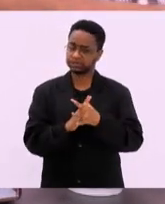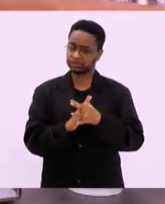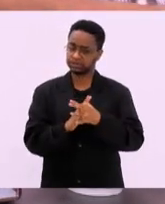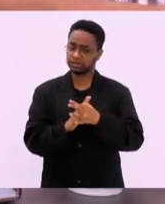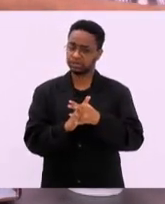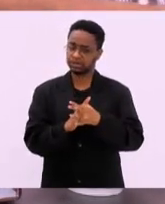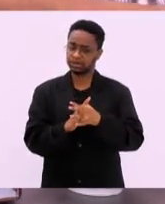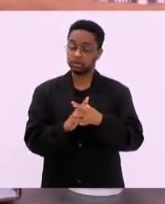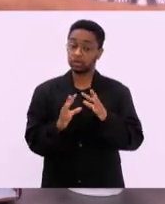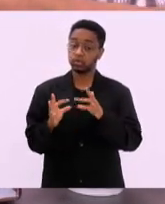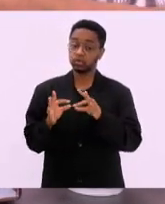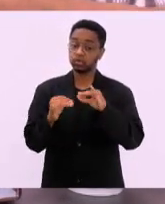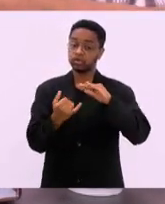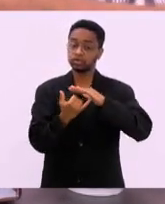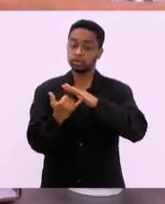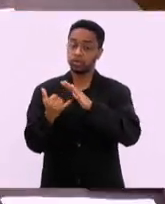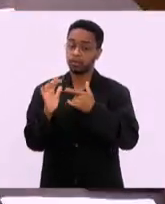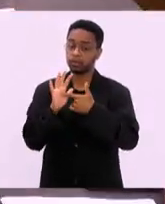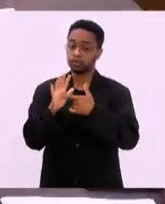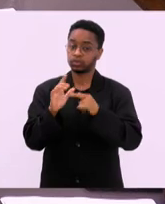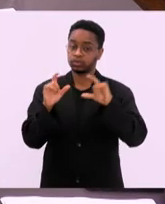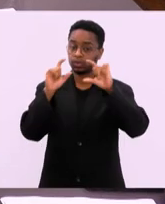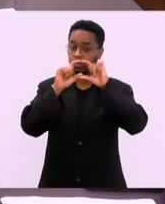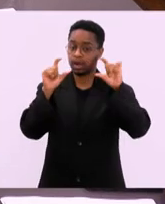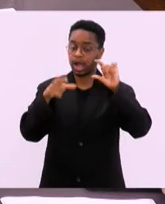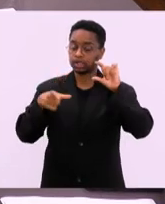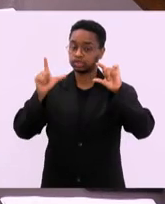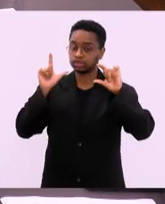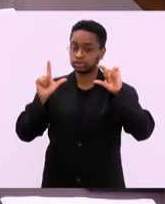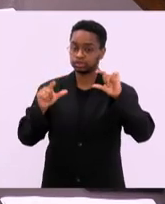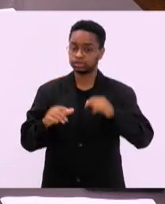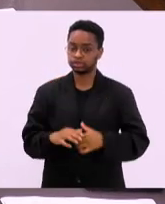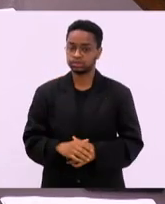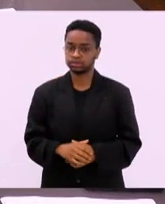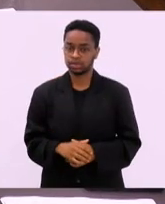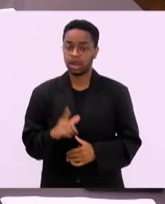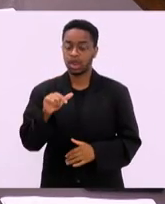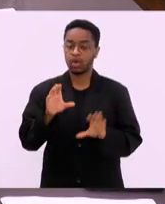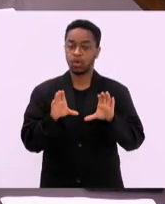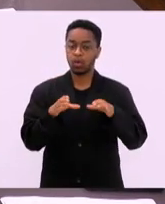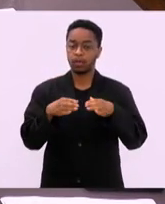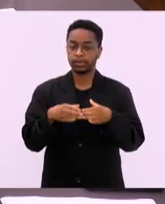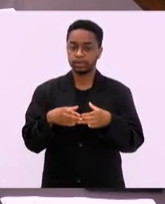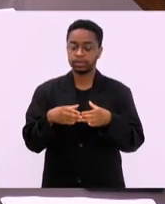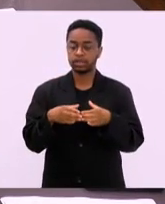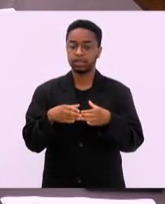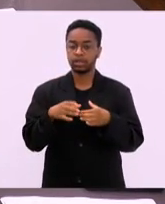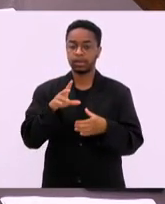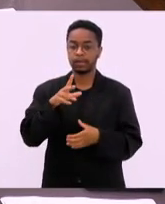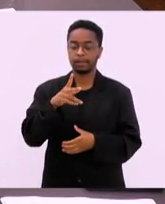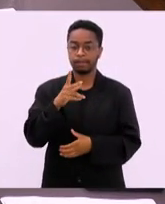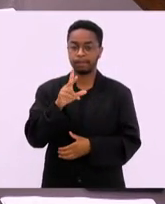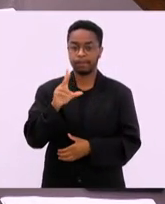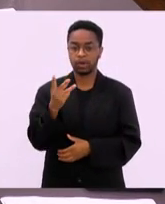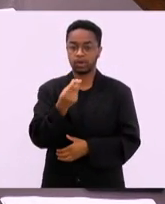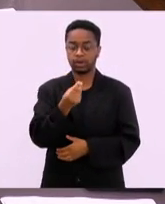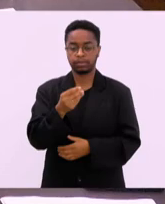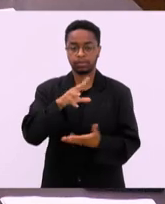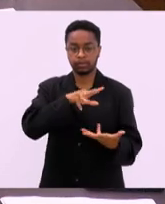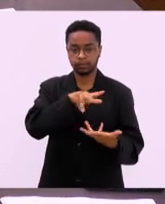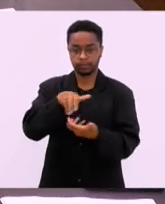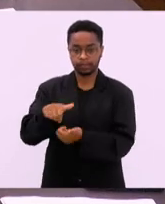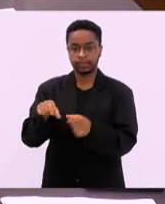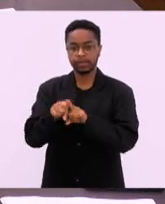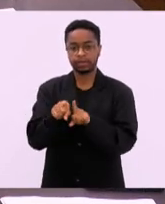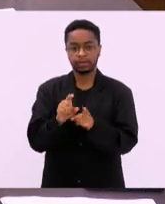citadas acima. Senhor presidente, é o Comitê Paralímpico Internacional, é o Fundo